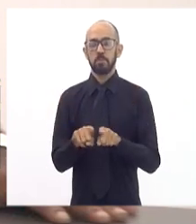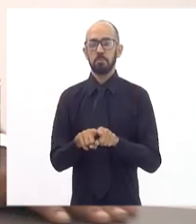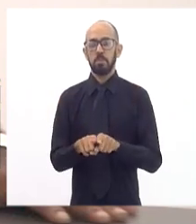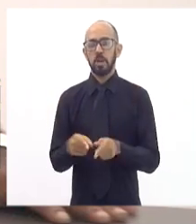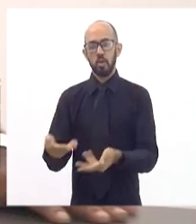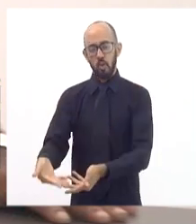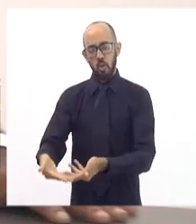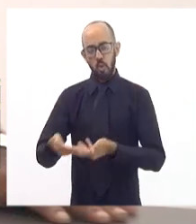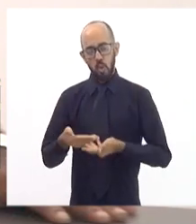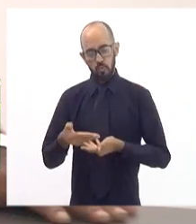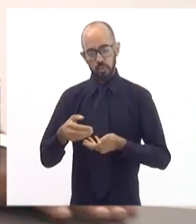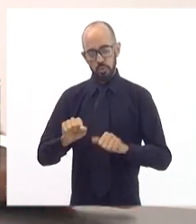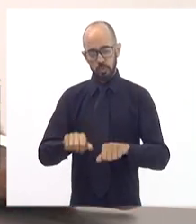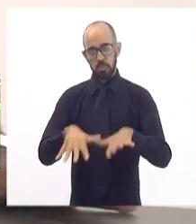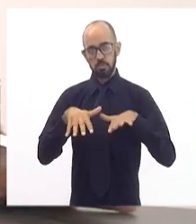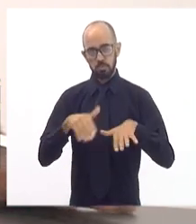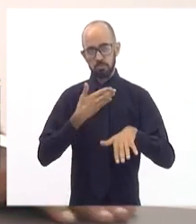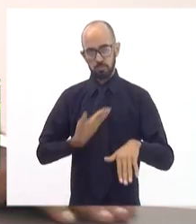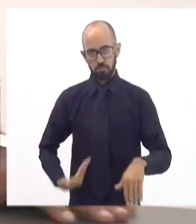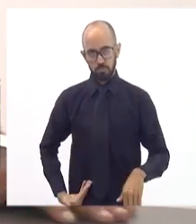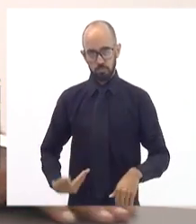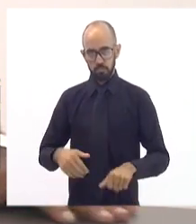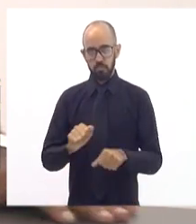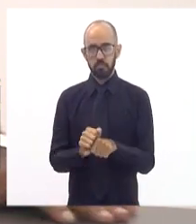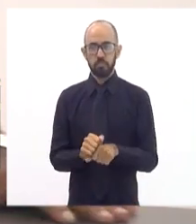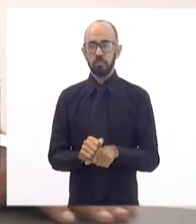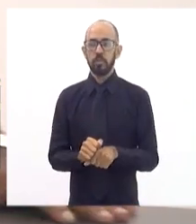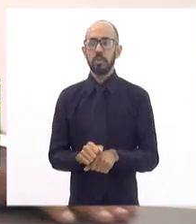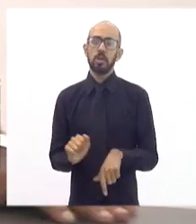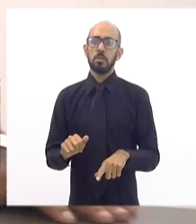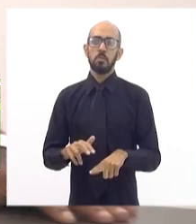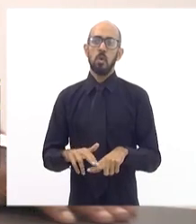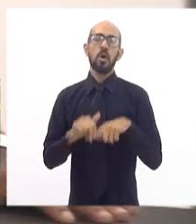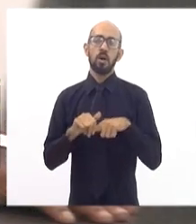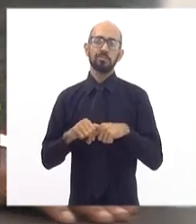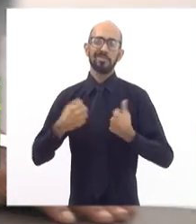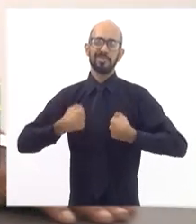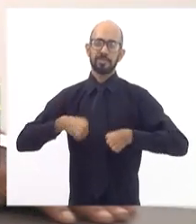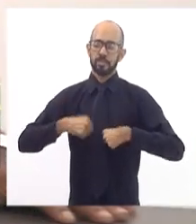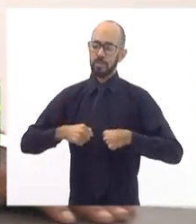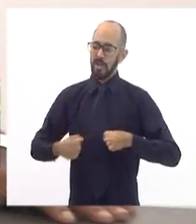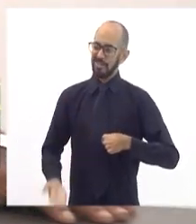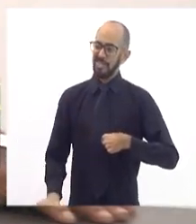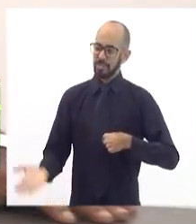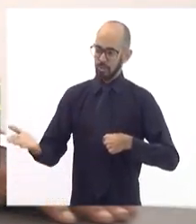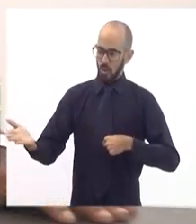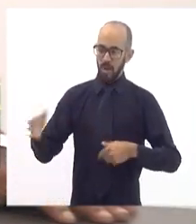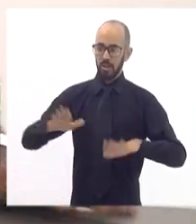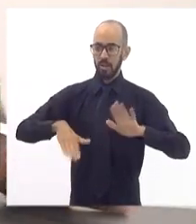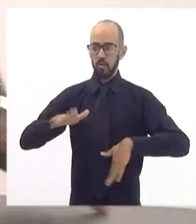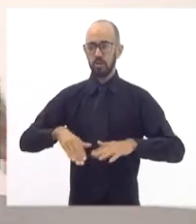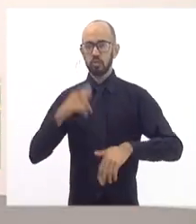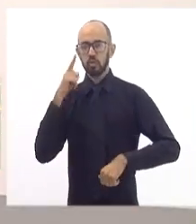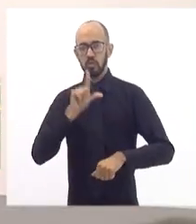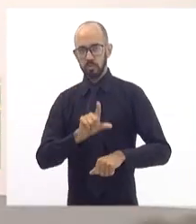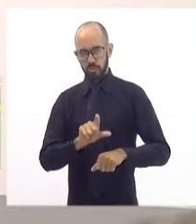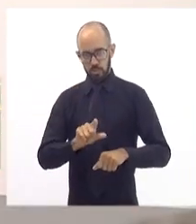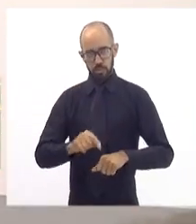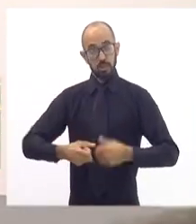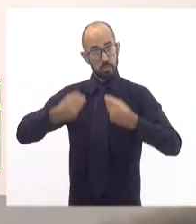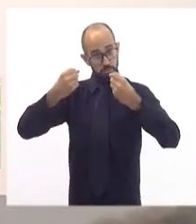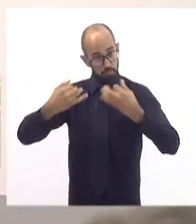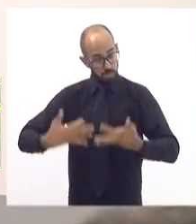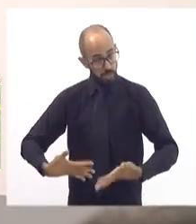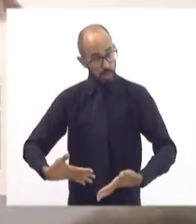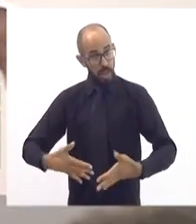chamamento da audiência Porque além da Necessidade É talvez a senhora consiga dispensar esse Frankenstein